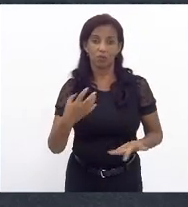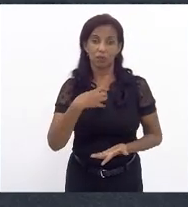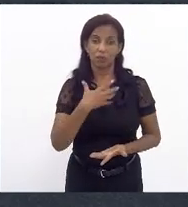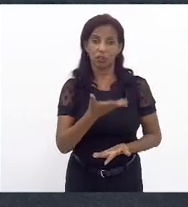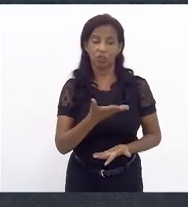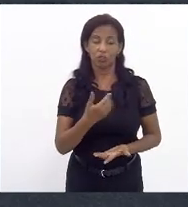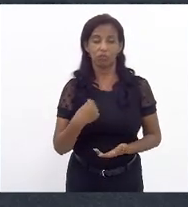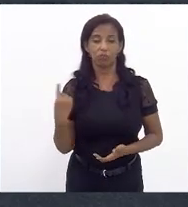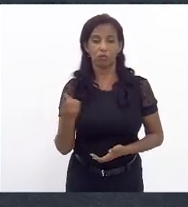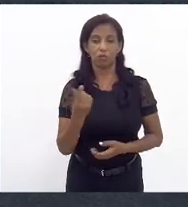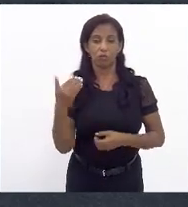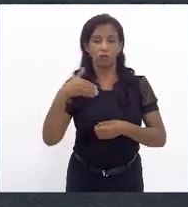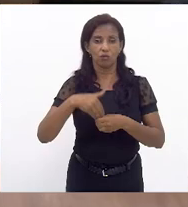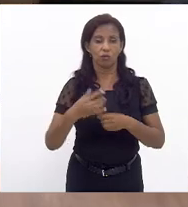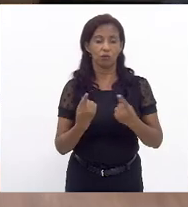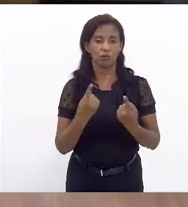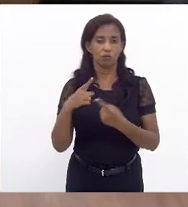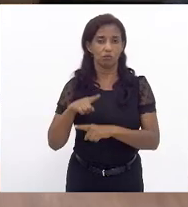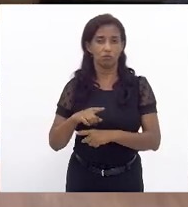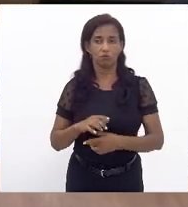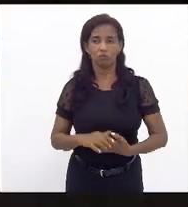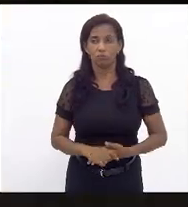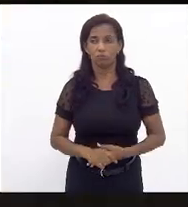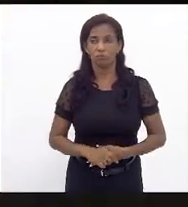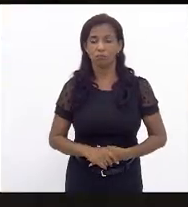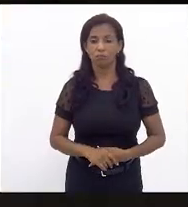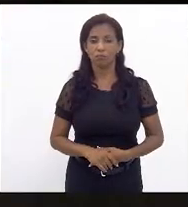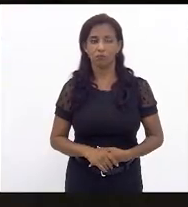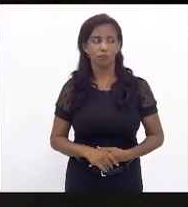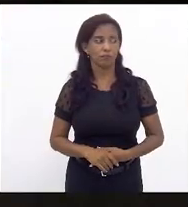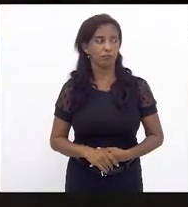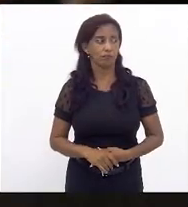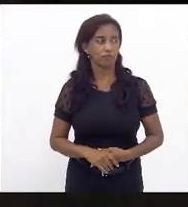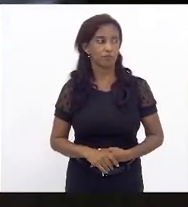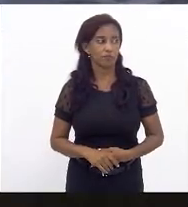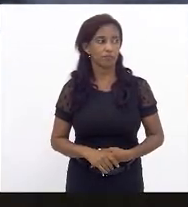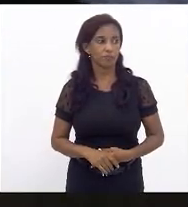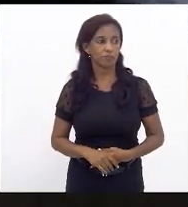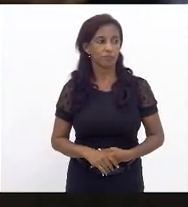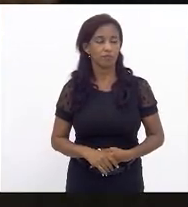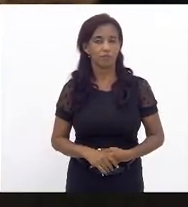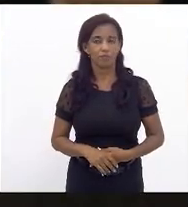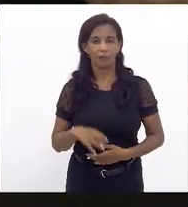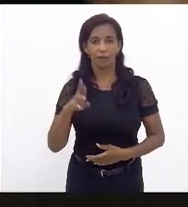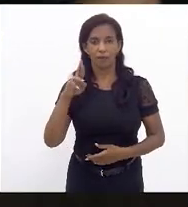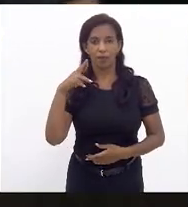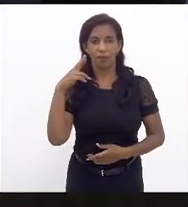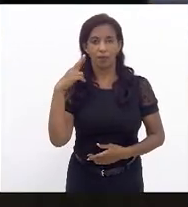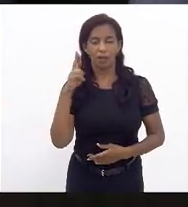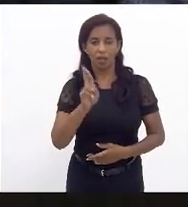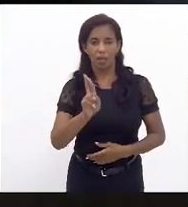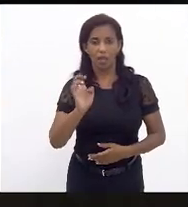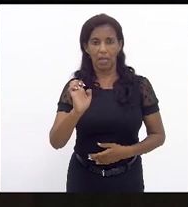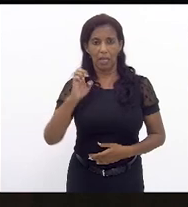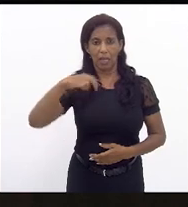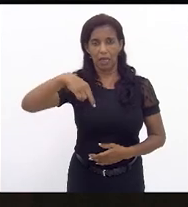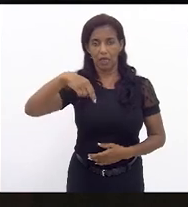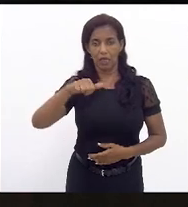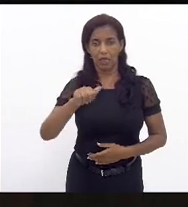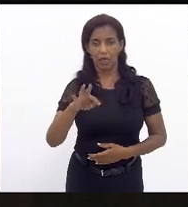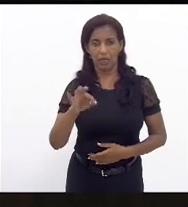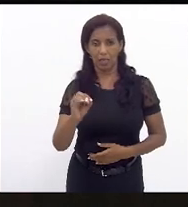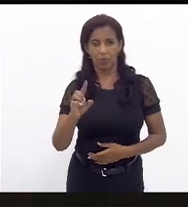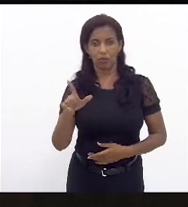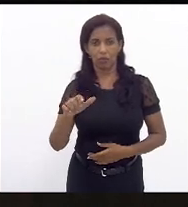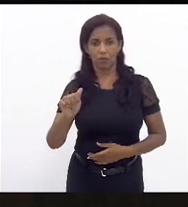sentido, nosso voto é contrário. Muito obrigada. Deputada Renata Souza, voto contrário. Deputado Renato Zaca. Deputado Renato